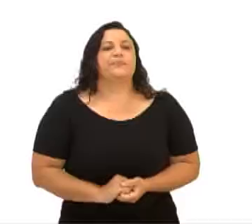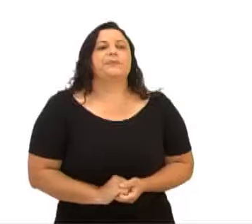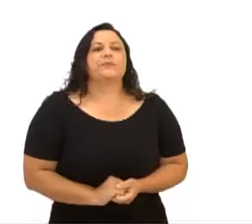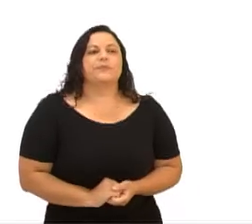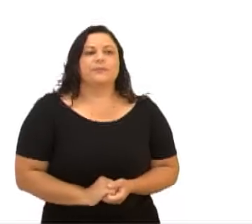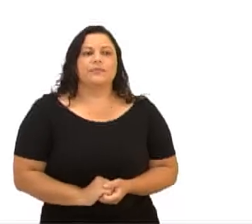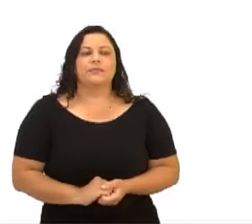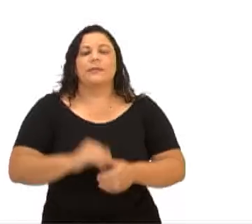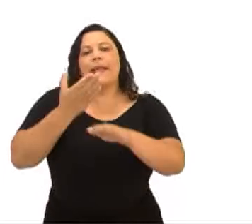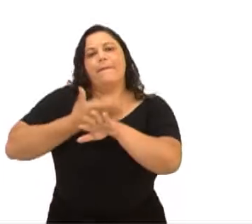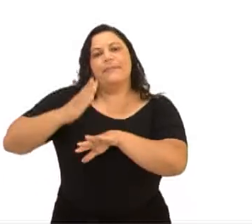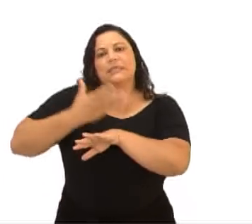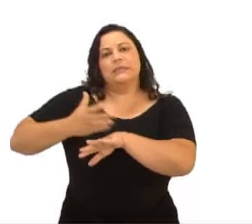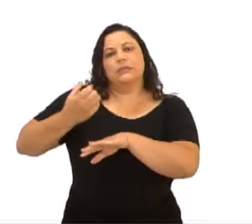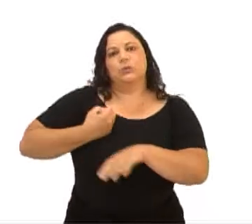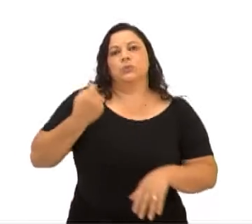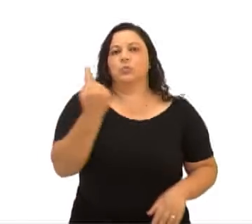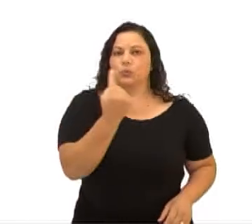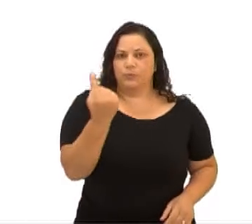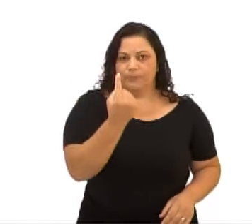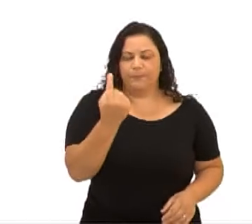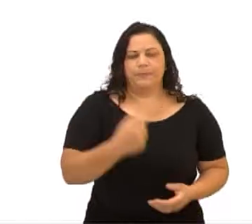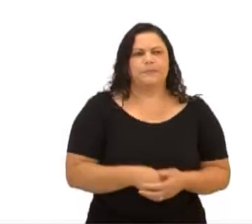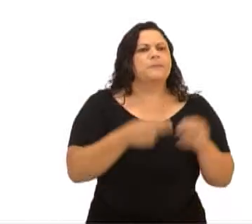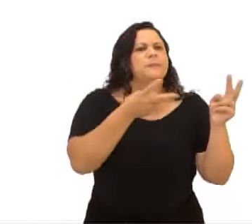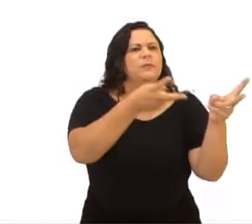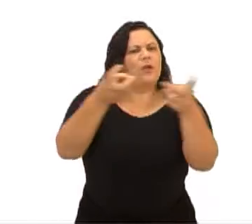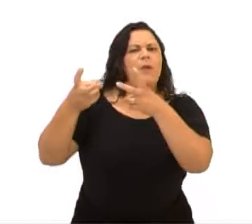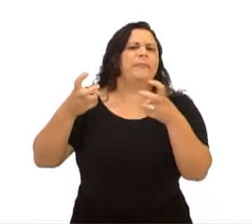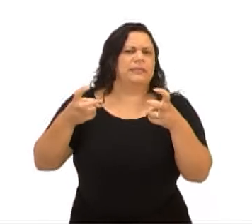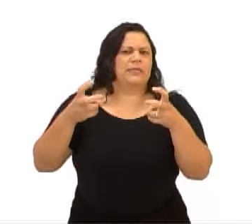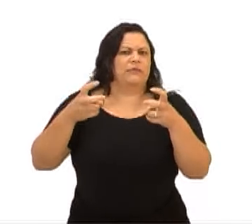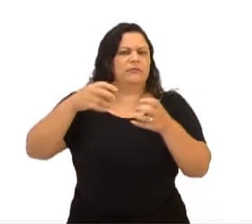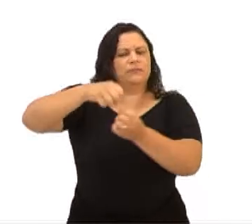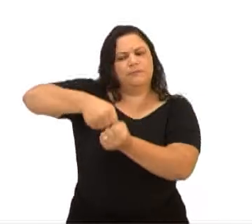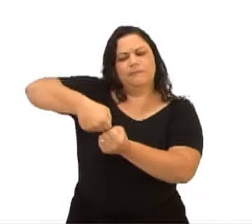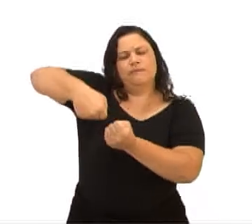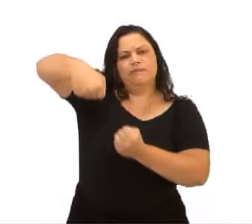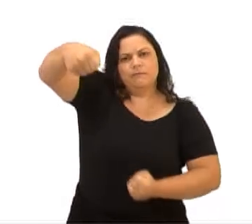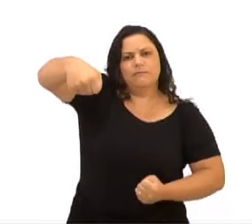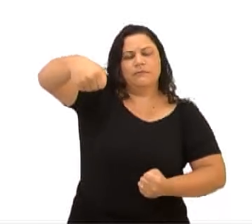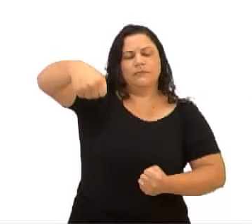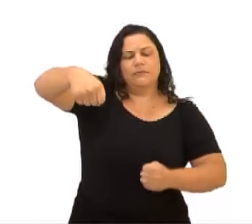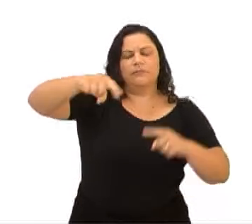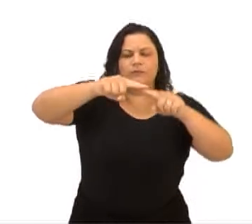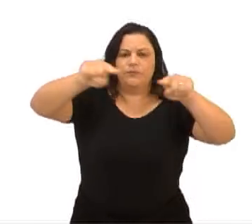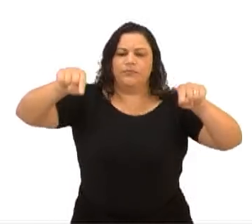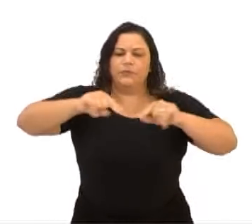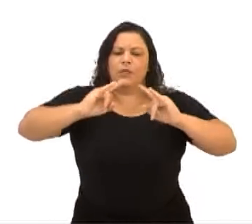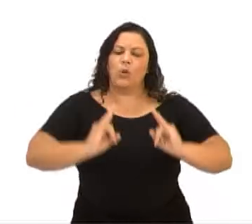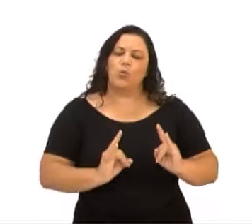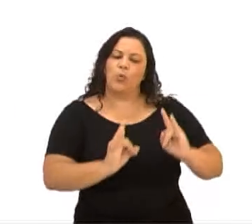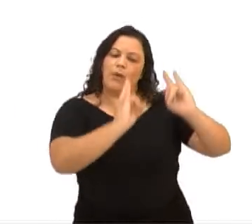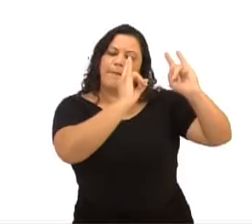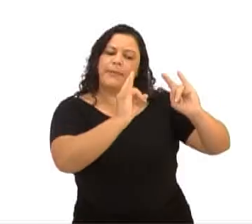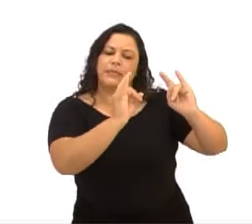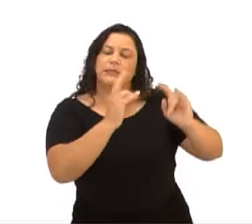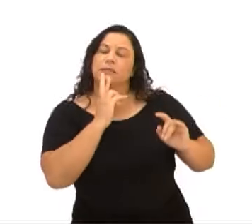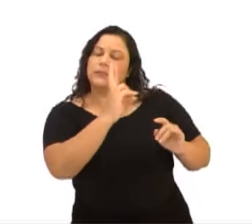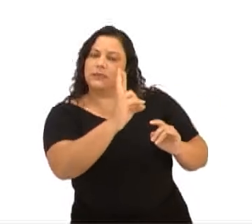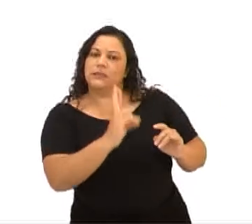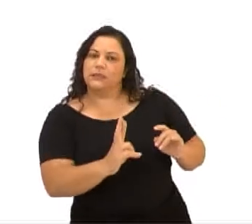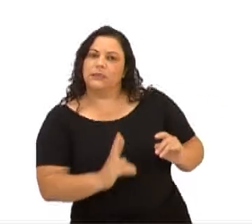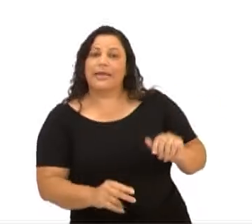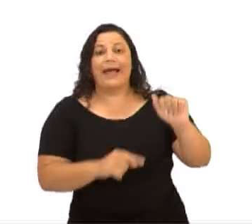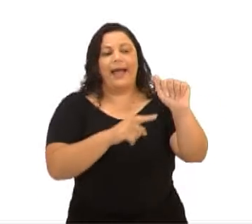Praticando 1. Observe a planta do apartamento e responda. Letra A. Quantos metros quadrados de carpete